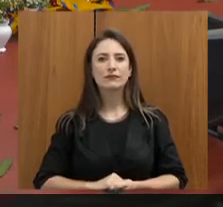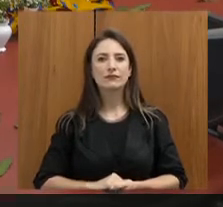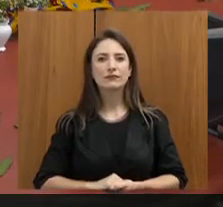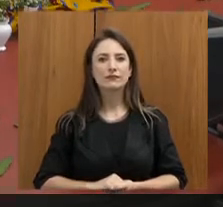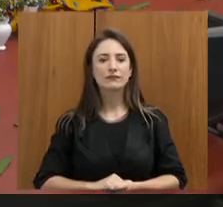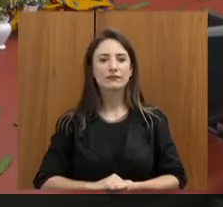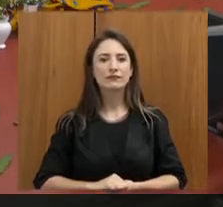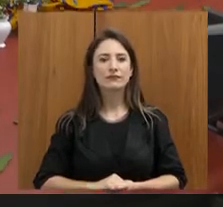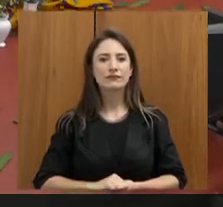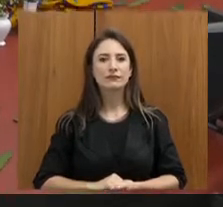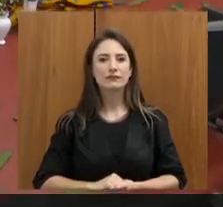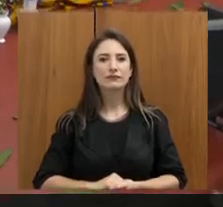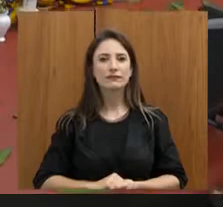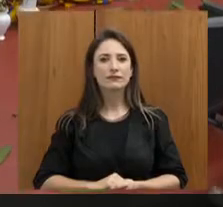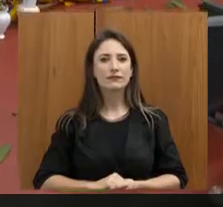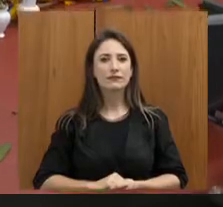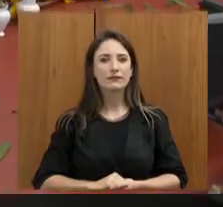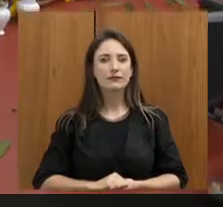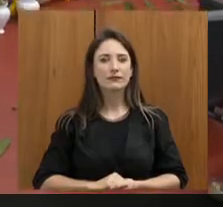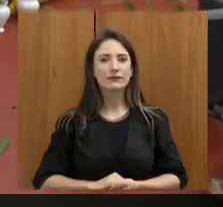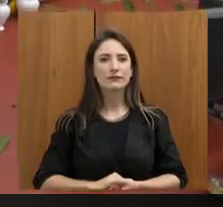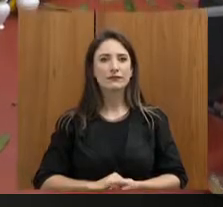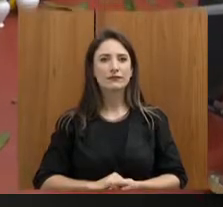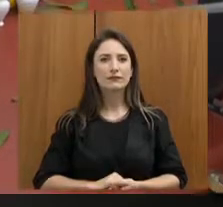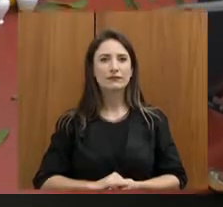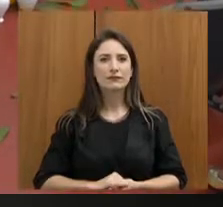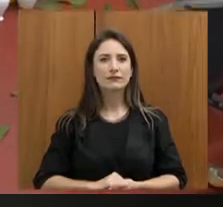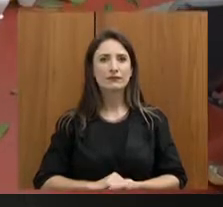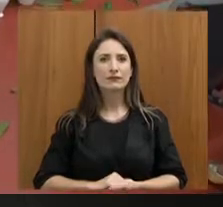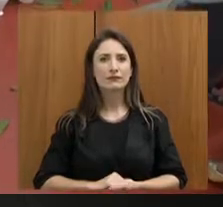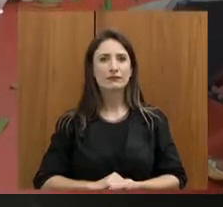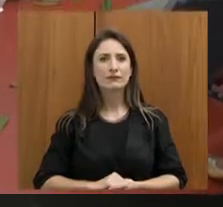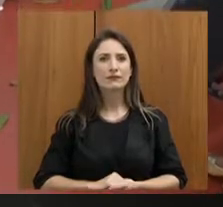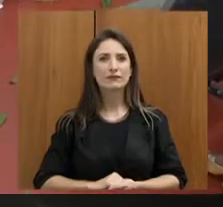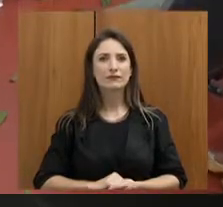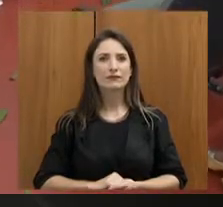a parada E aí